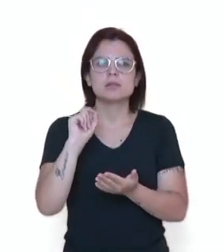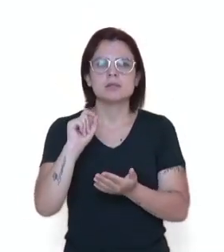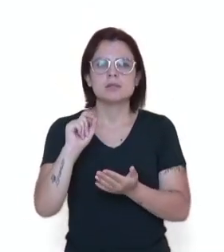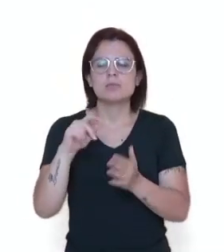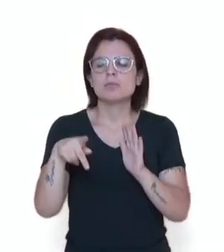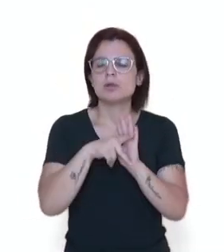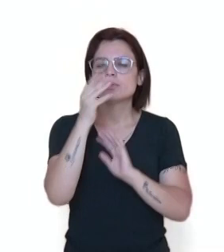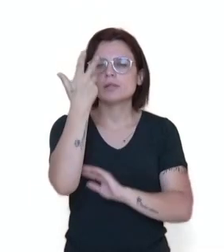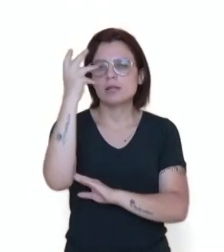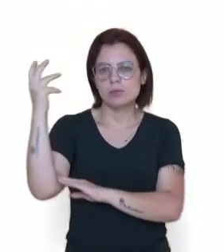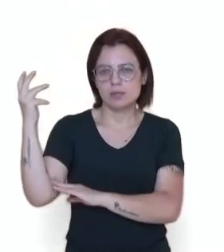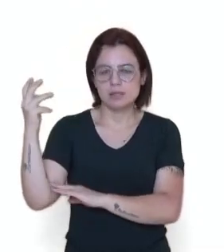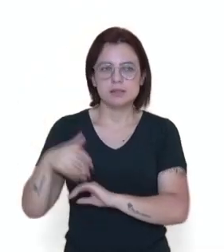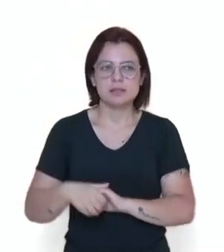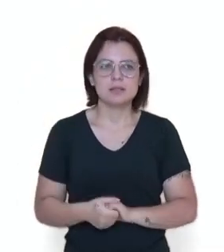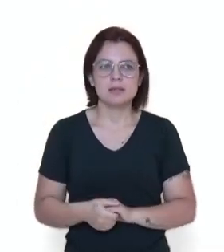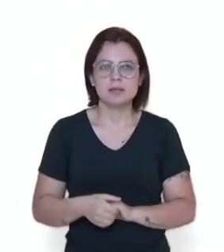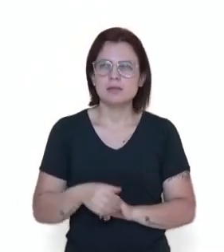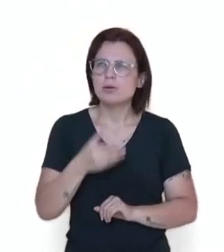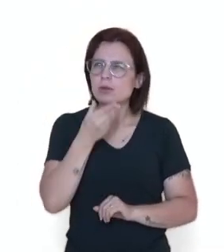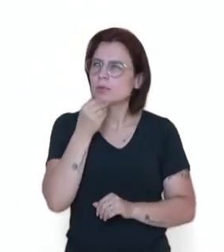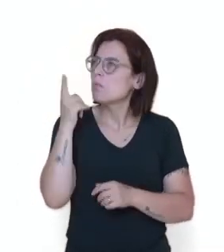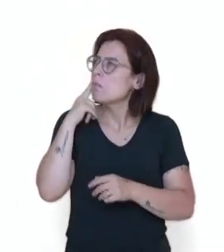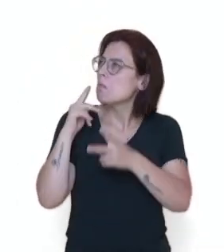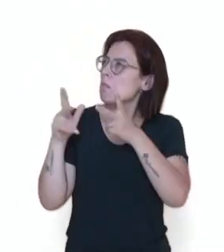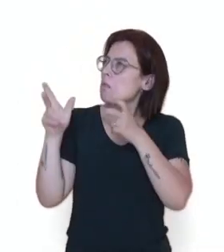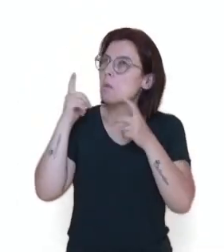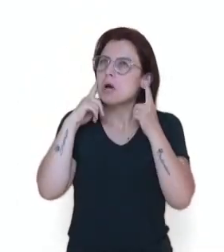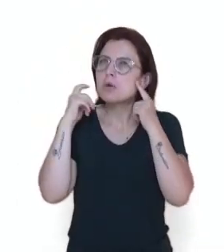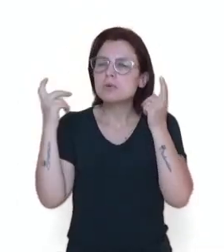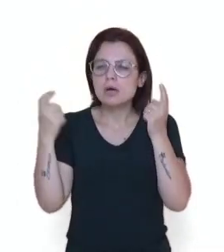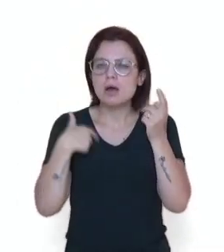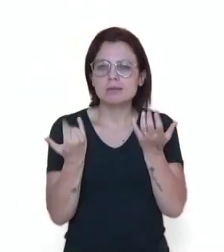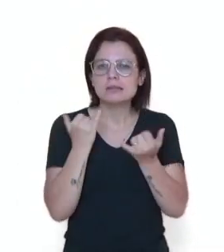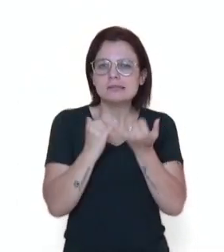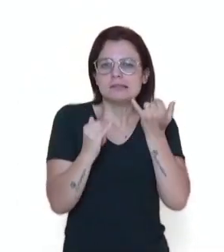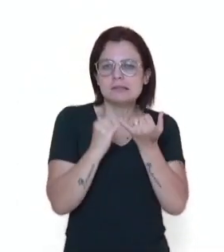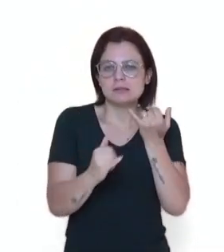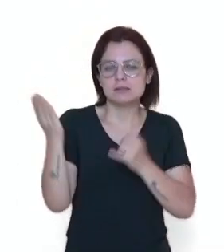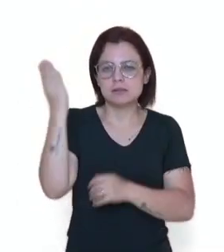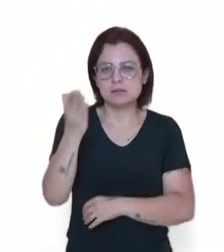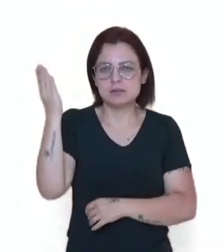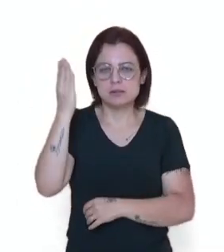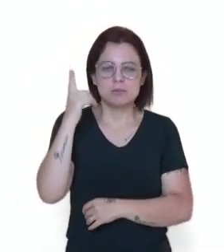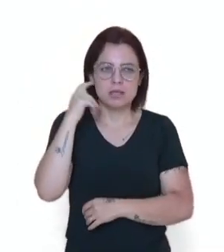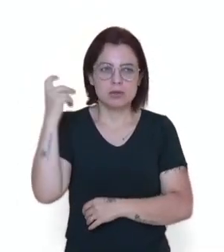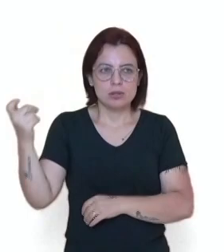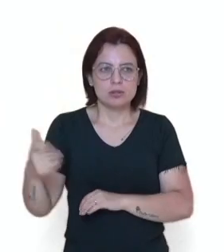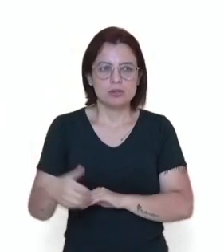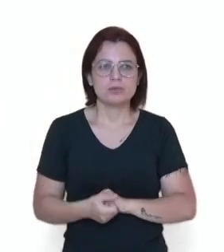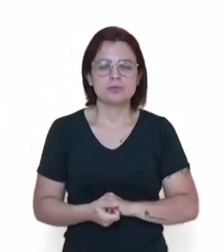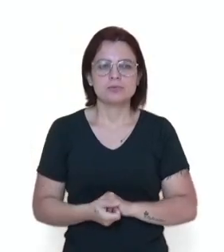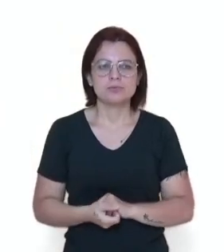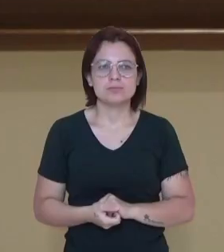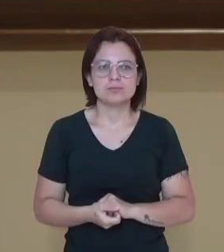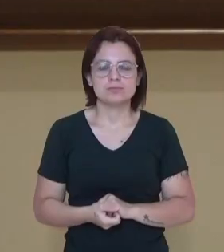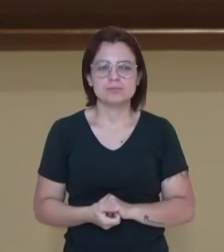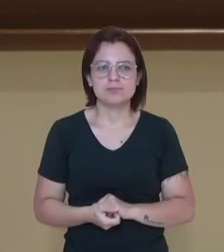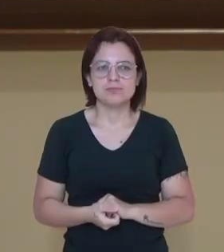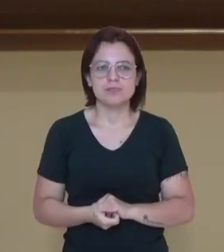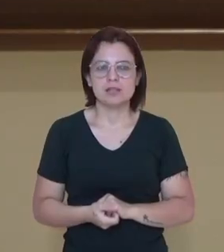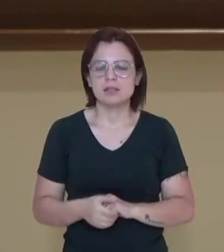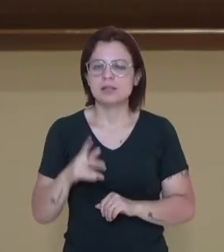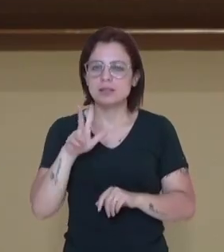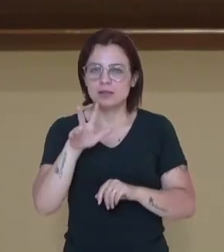própria natureza, sons percebidos pelo homem pré-histórico e que, a partir da imitação, foram ganhando forma de